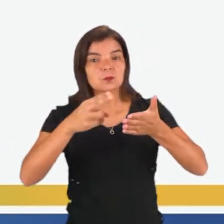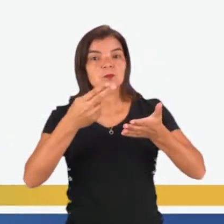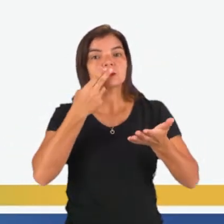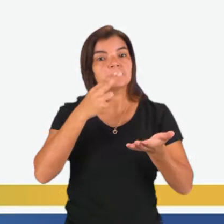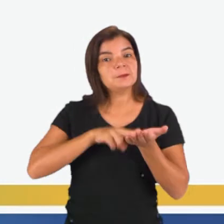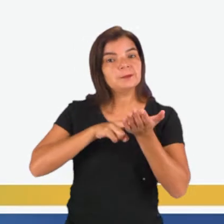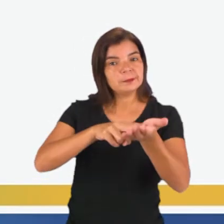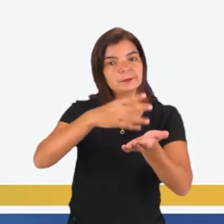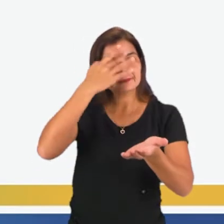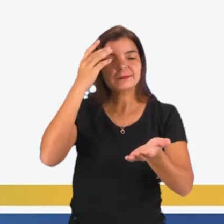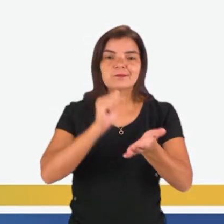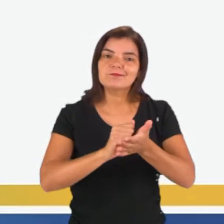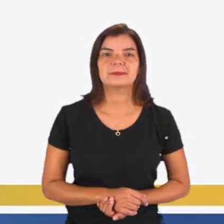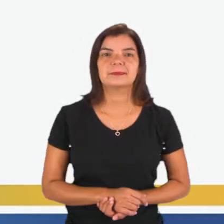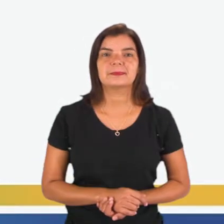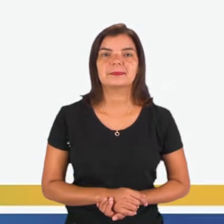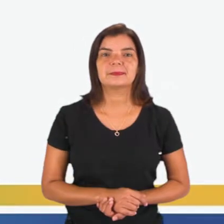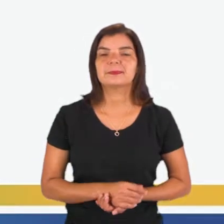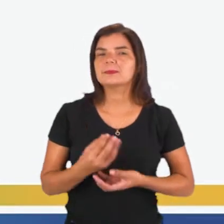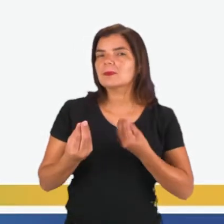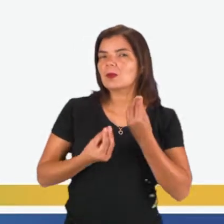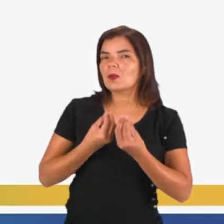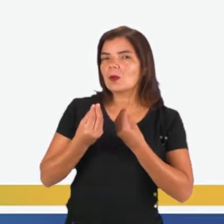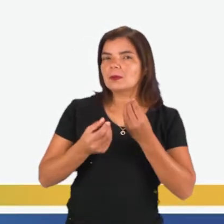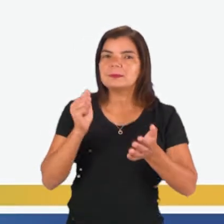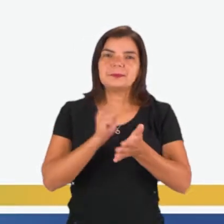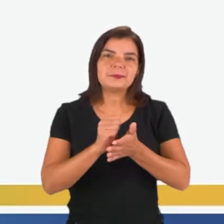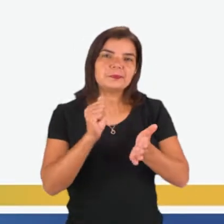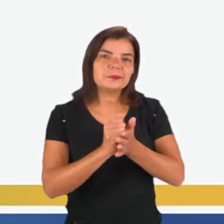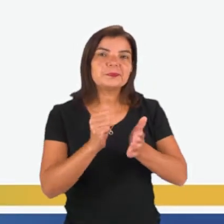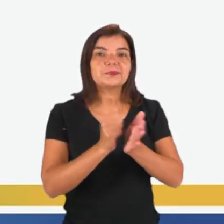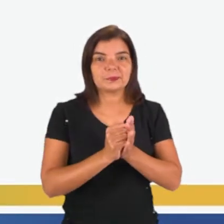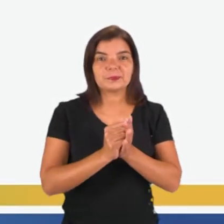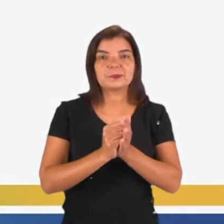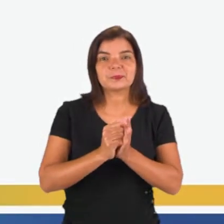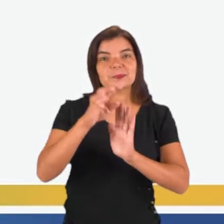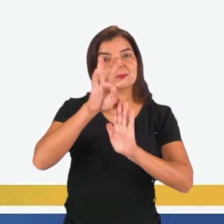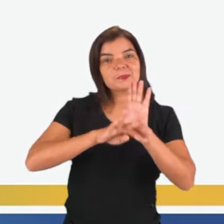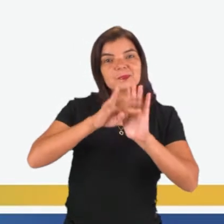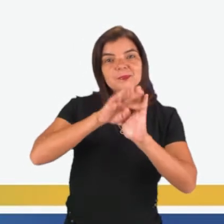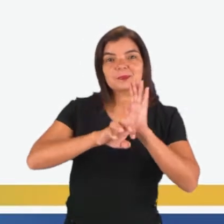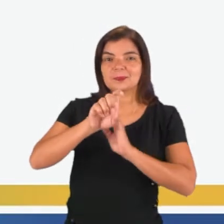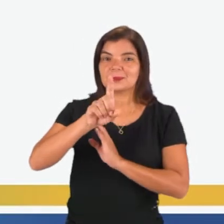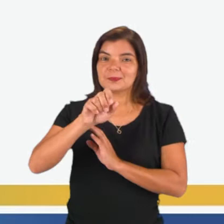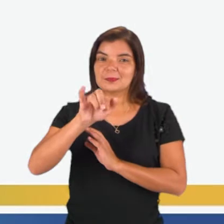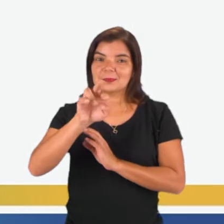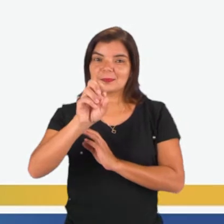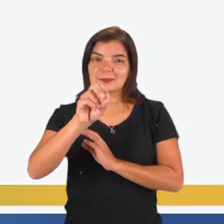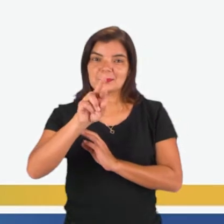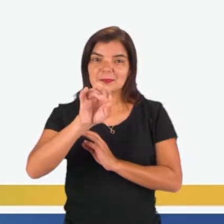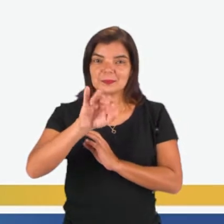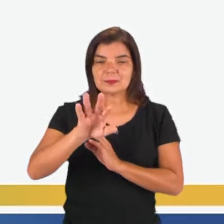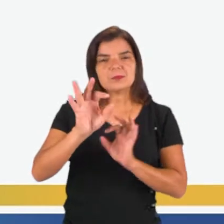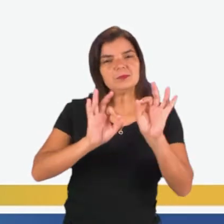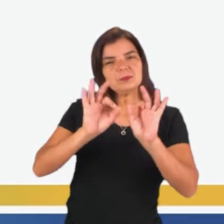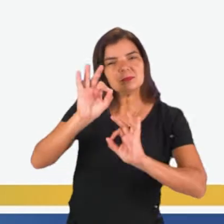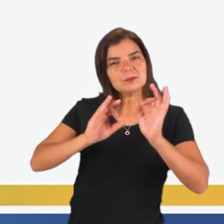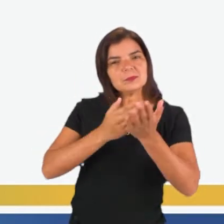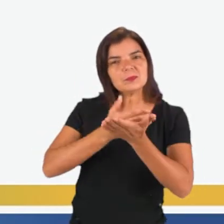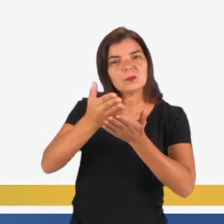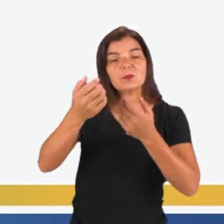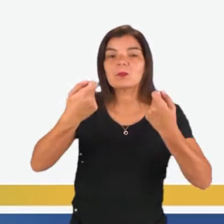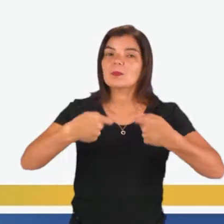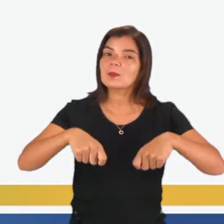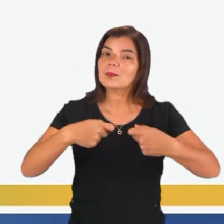do Editor. Como fazer um editorial? Para produzir um editorial, inicialmente